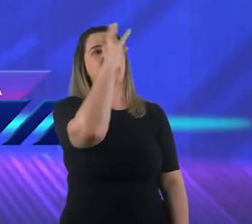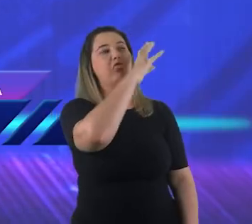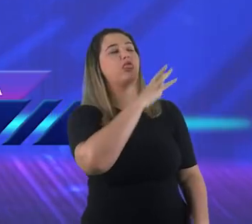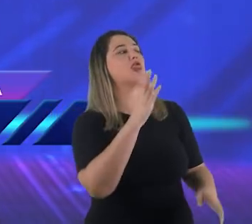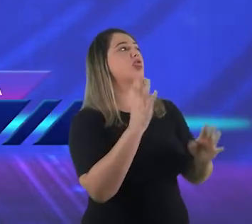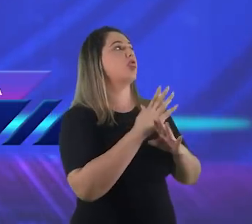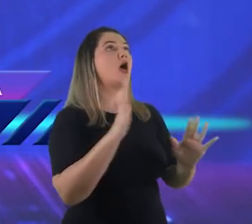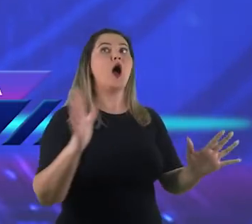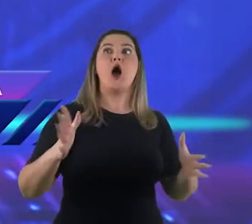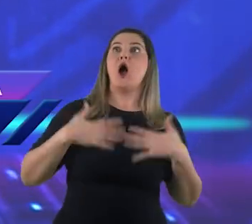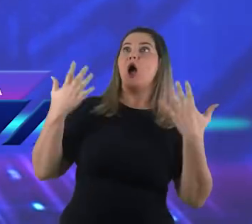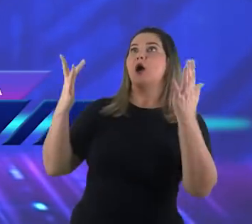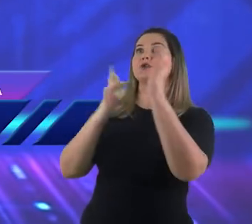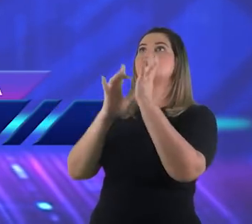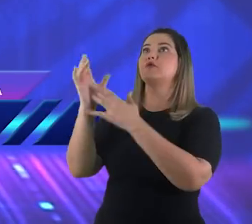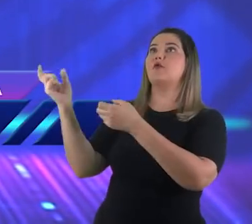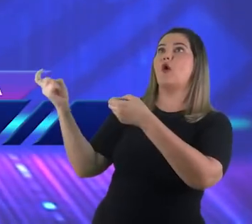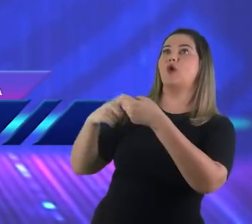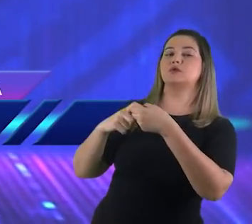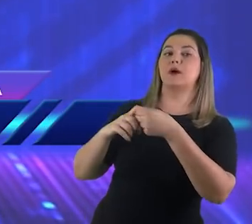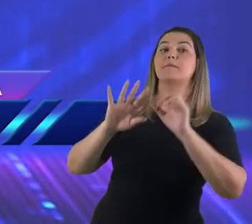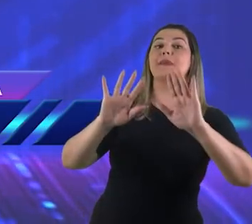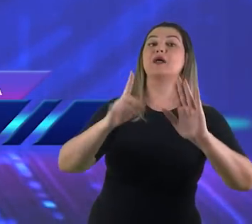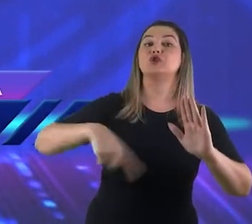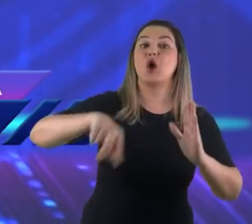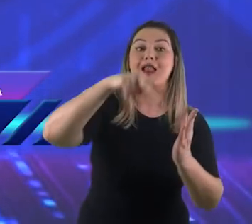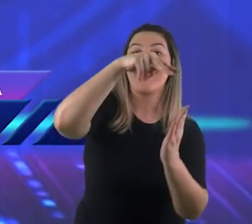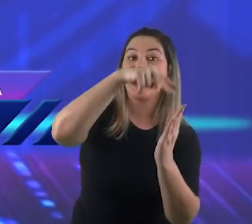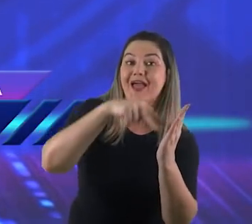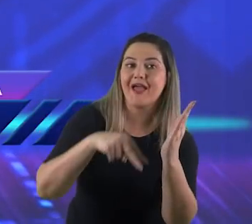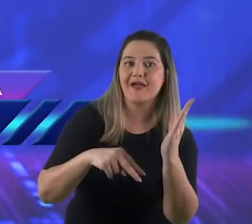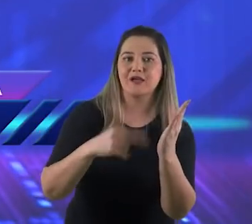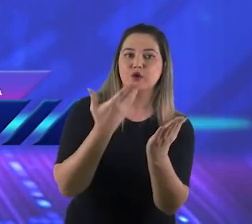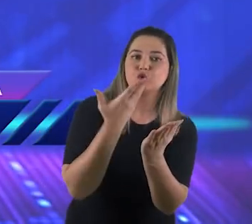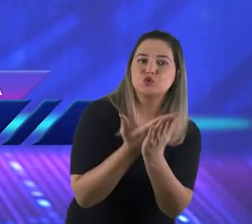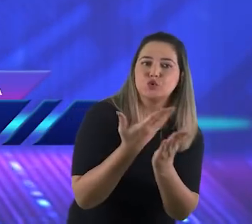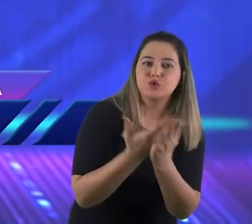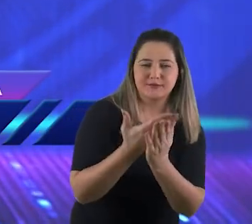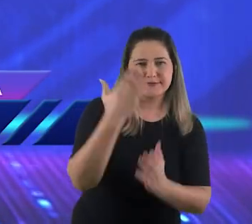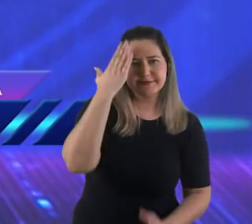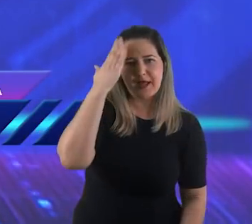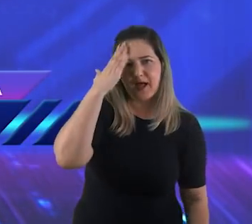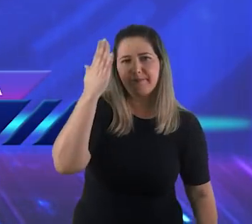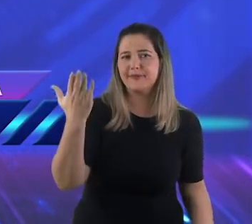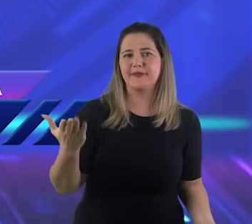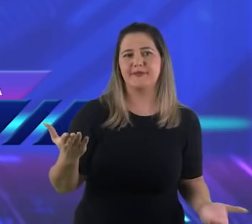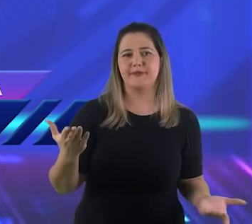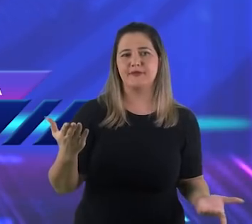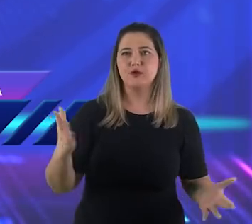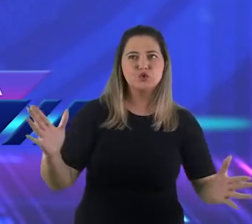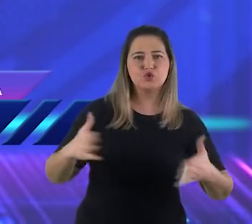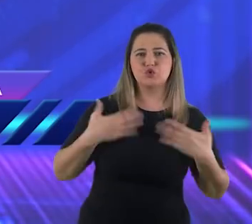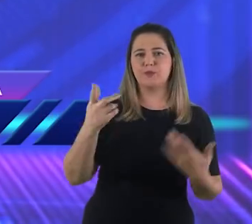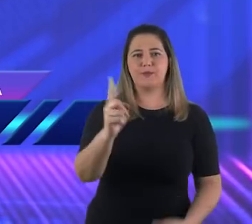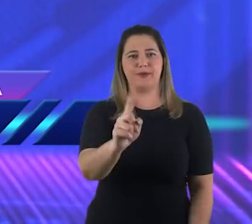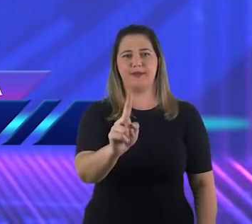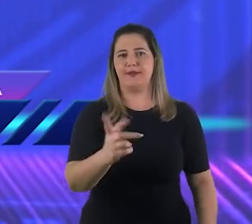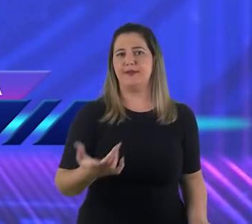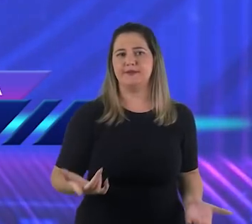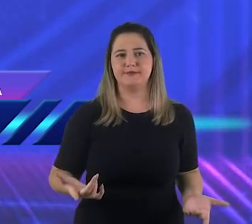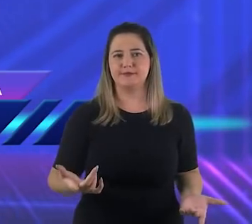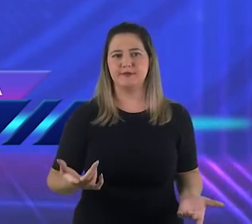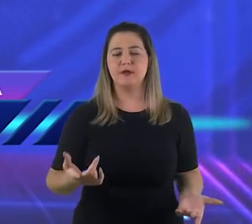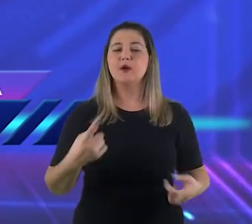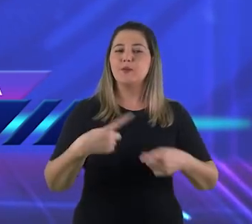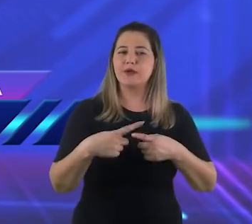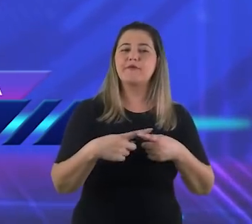atento. Agora, para quem está atento, para quem está estudando, para quem está de olho nas profecias bíblicas, a volta de Jesus não vai te pegar de surpresa.